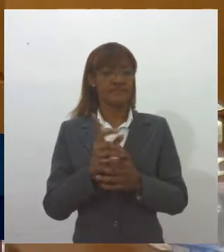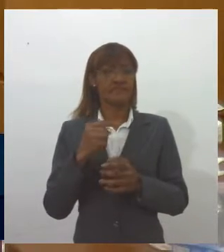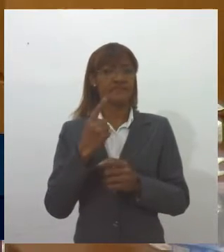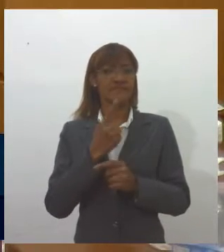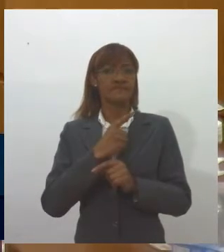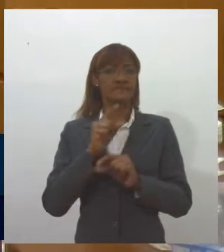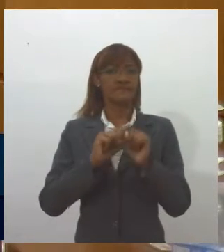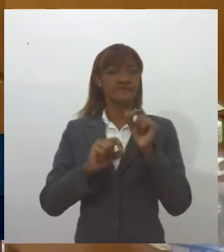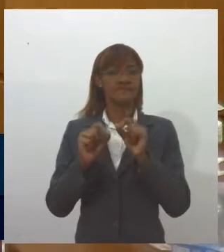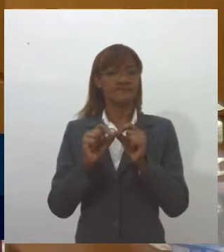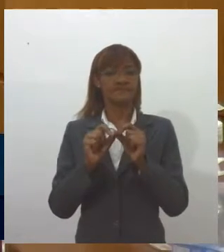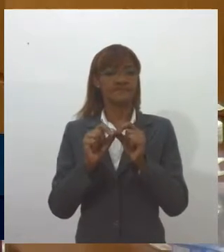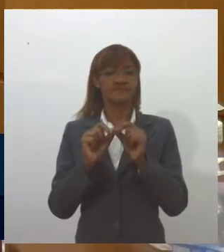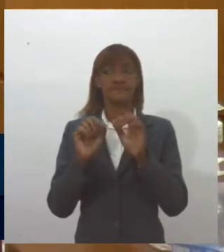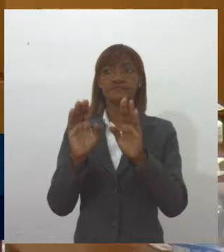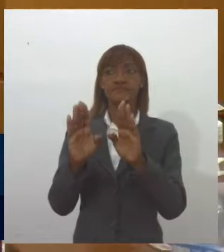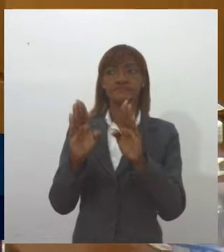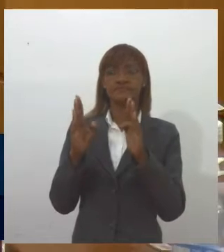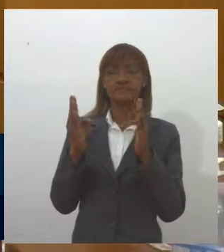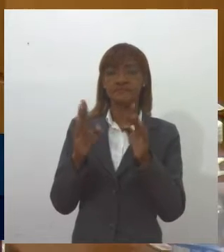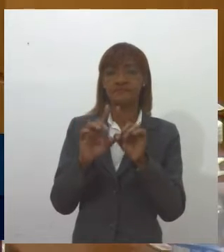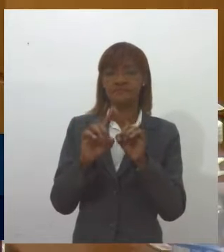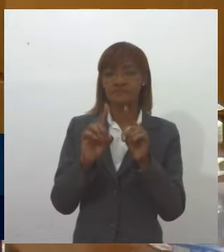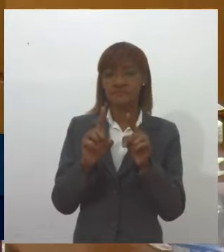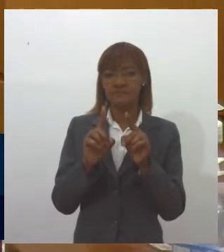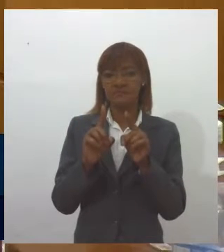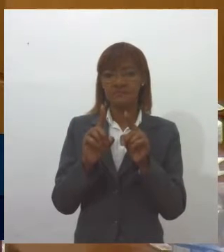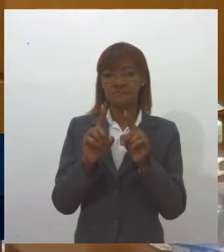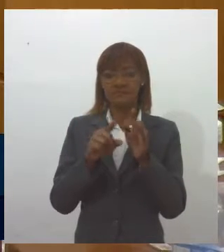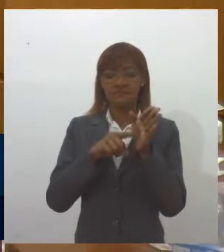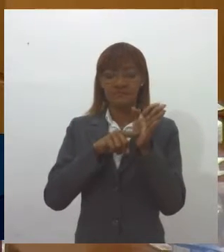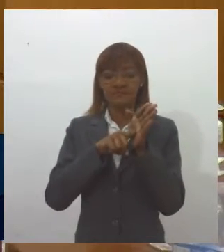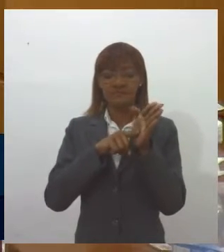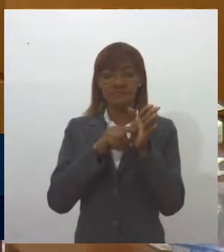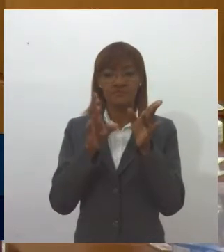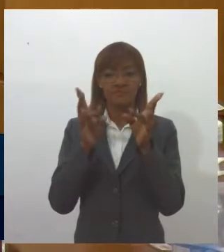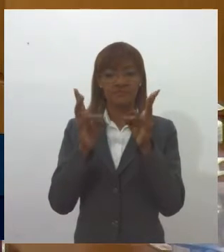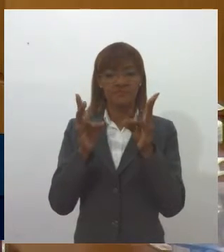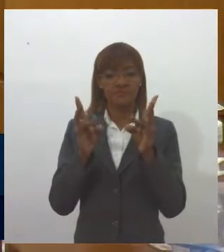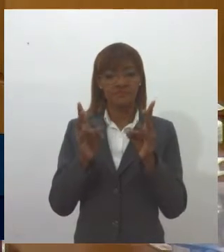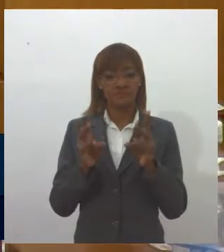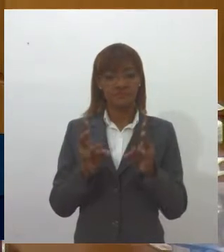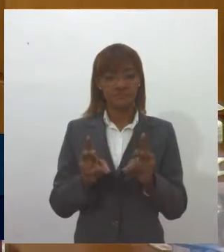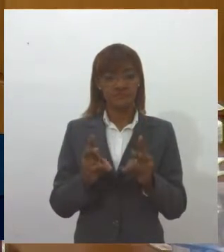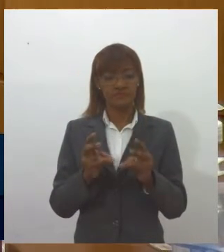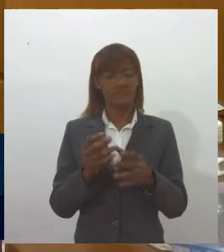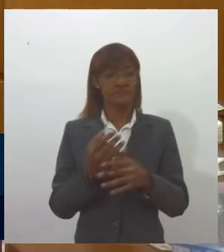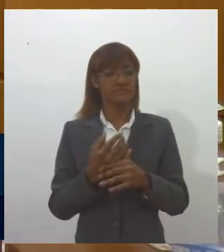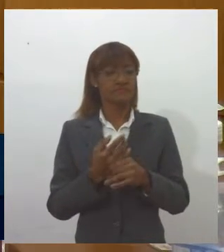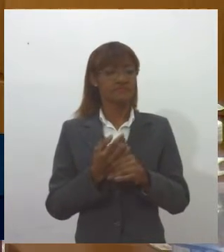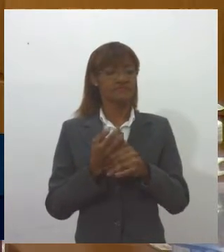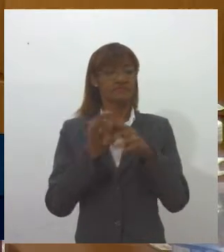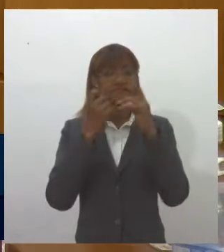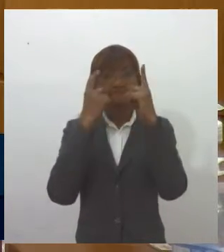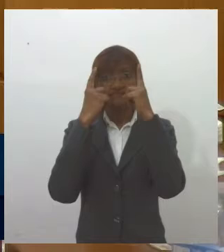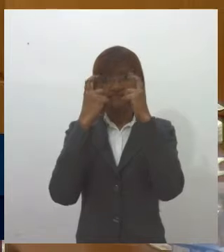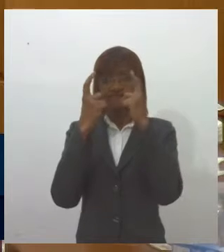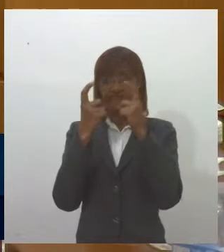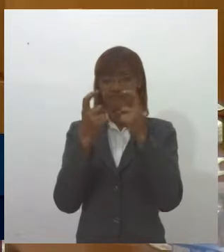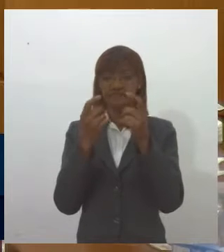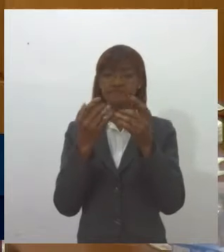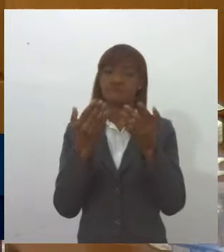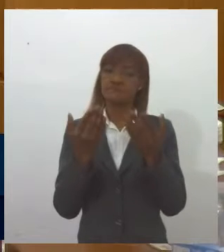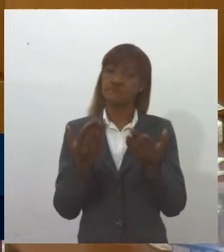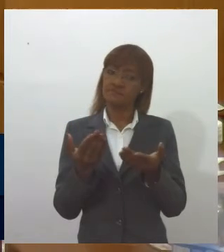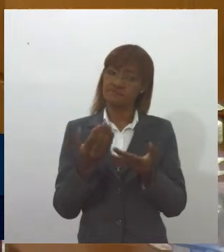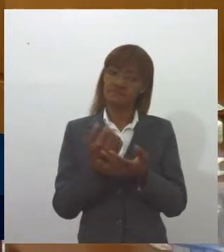tipo de comemoração. Mas quando nós nos debruçamos sobre os dados do Atlas da Violência, e aí, presidente,